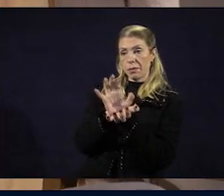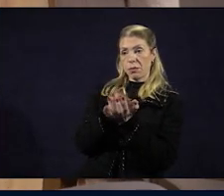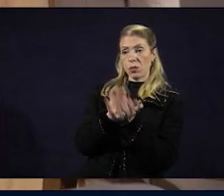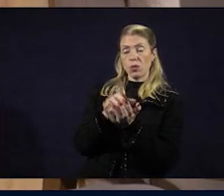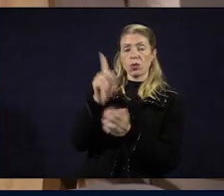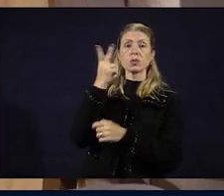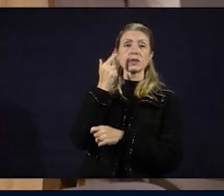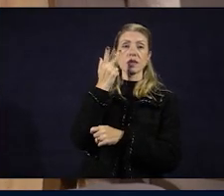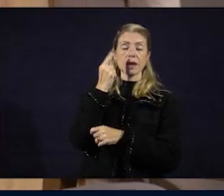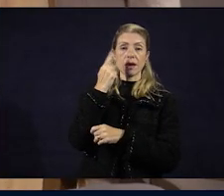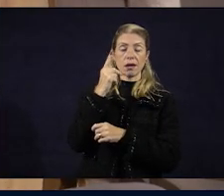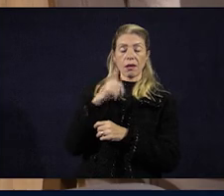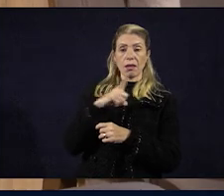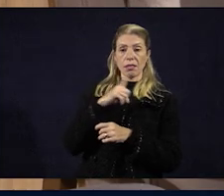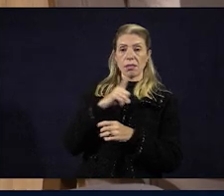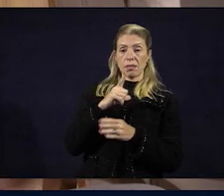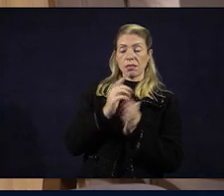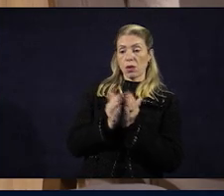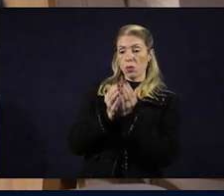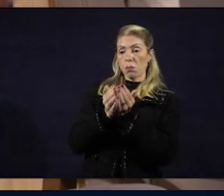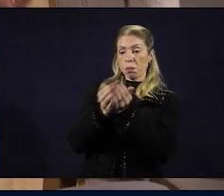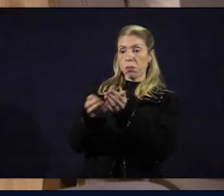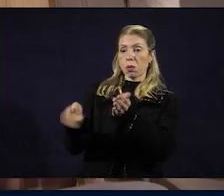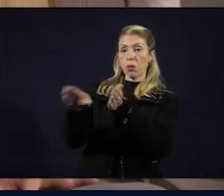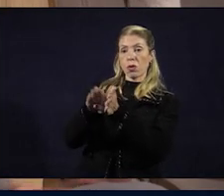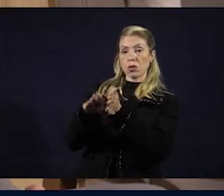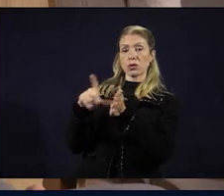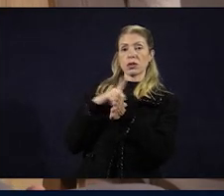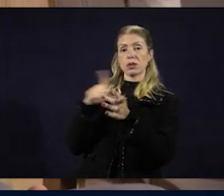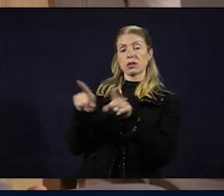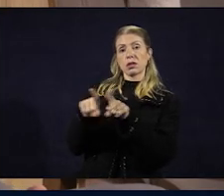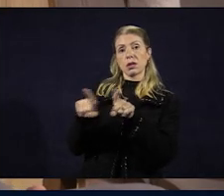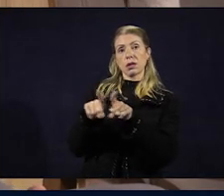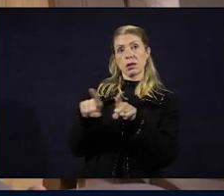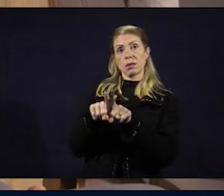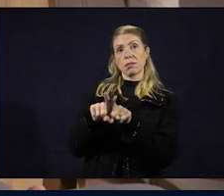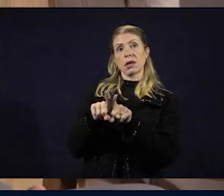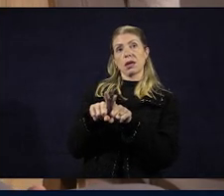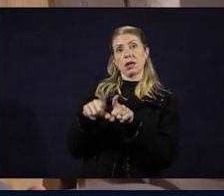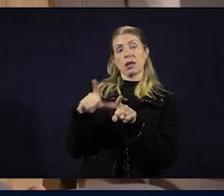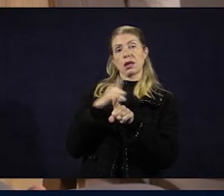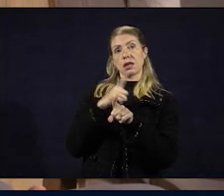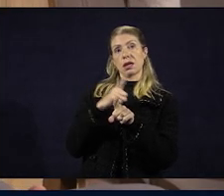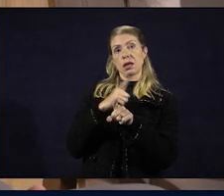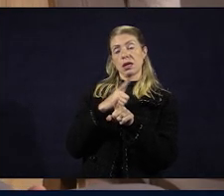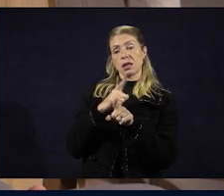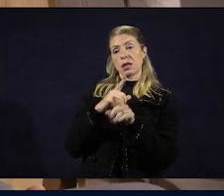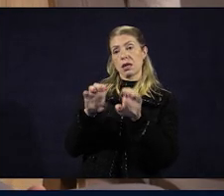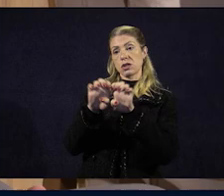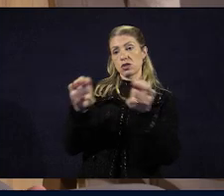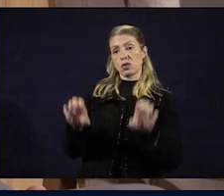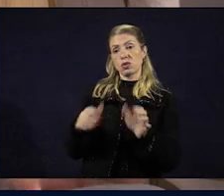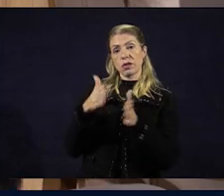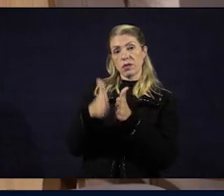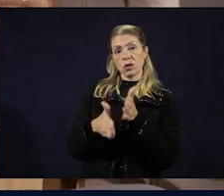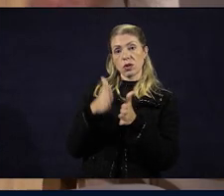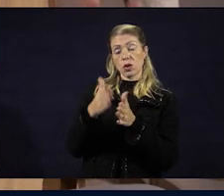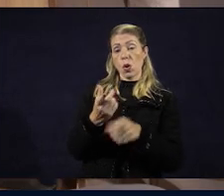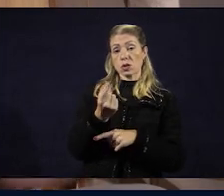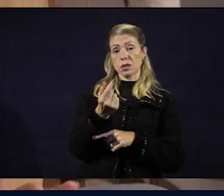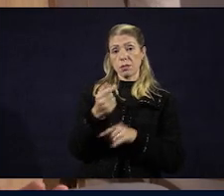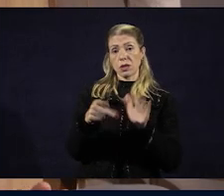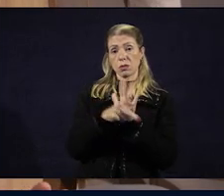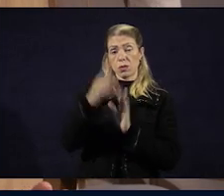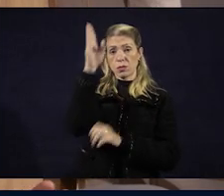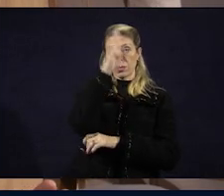no Ceará. Ou seja, também no Mato Piba, né, a gente segue também provendo infraestrutura ferroviária. Isso aí com o orçamento da União. Poderia falar aqui